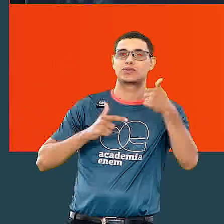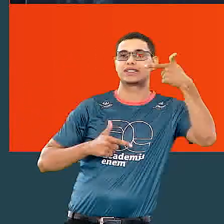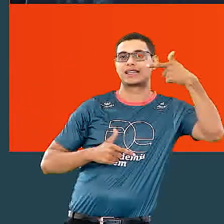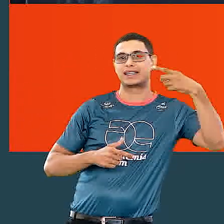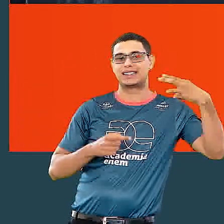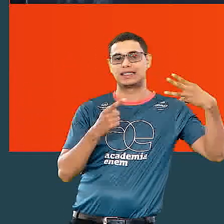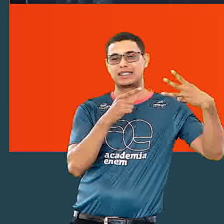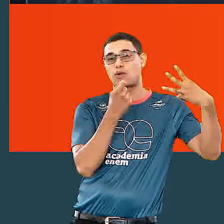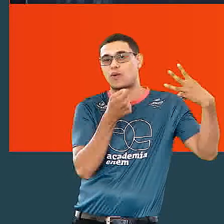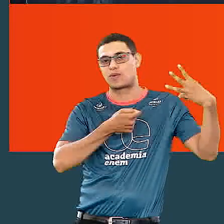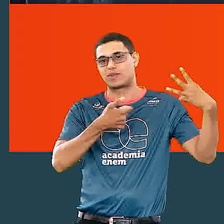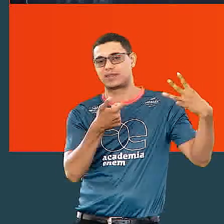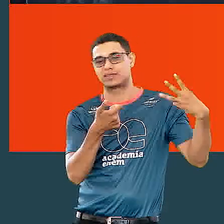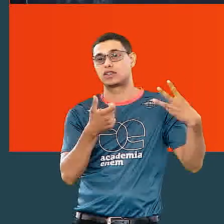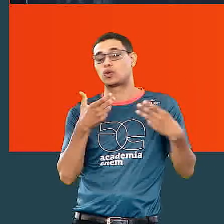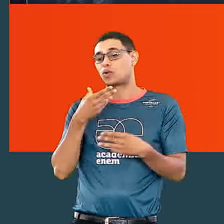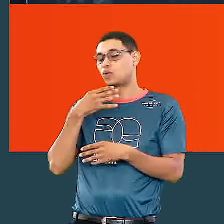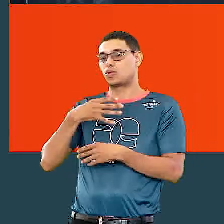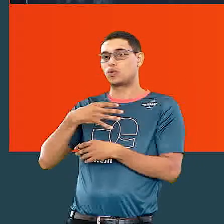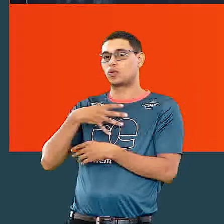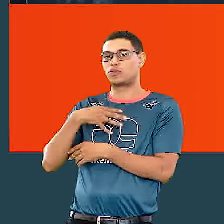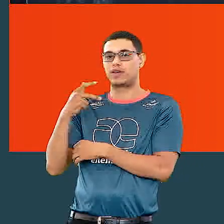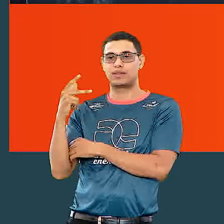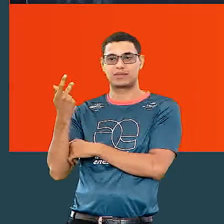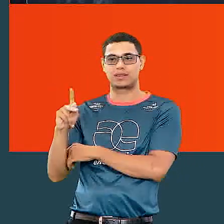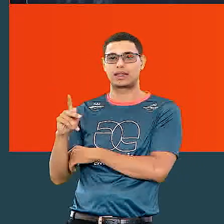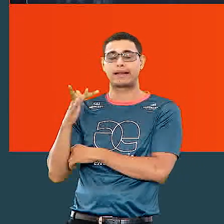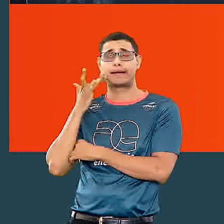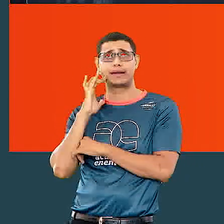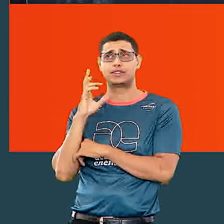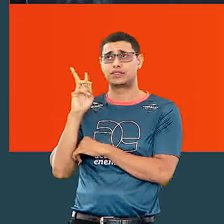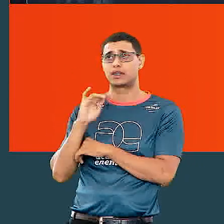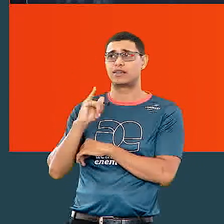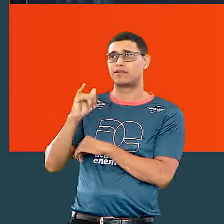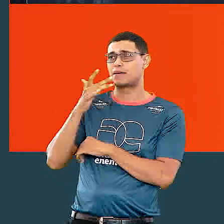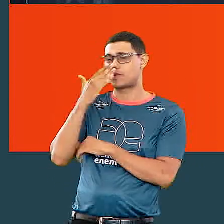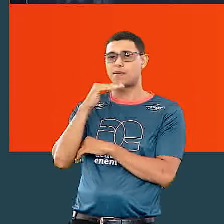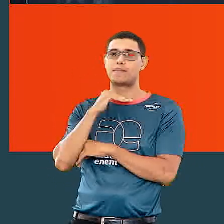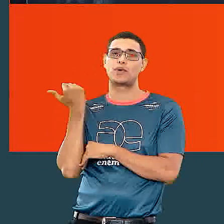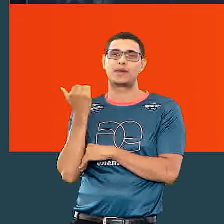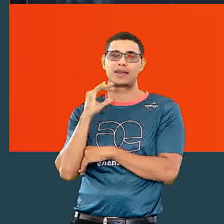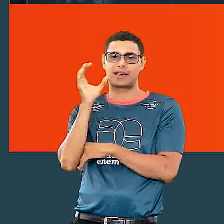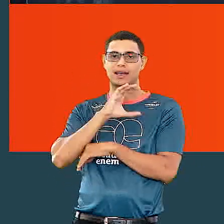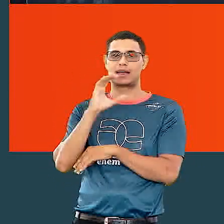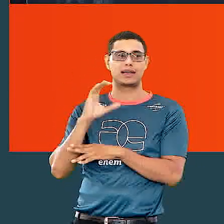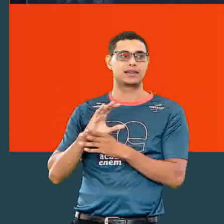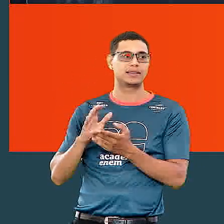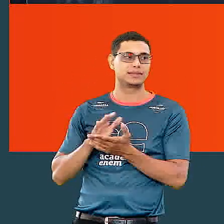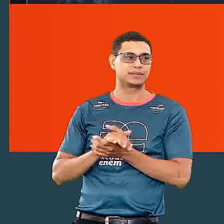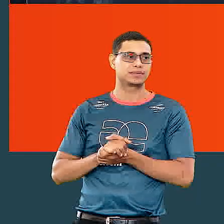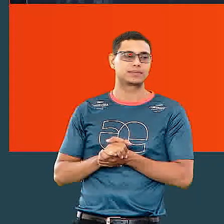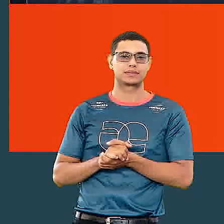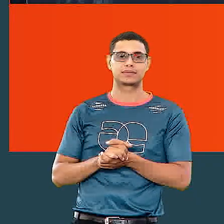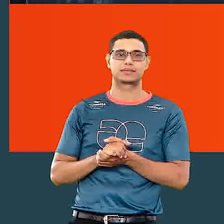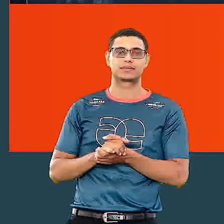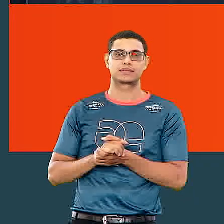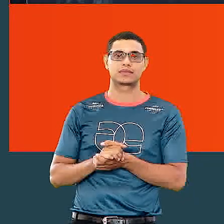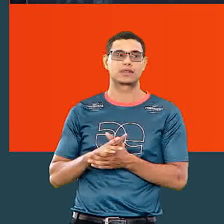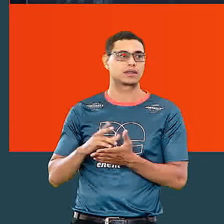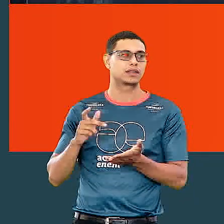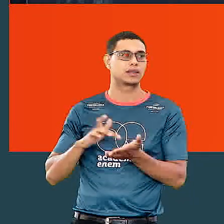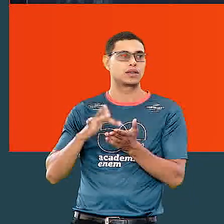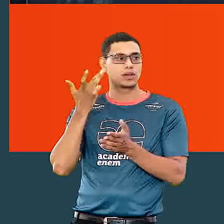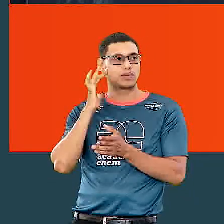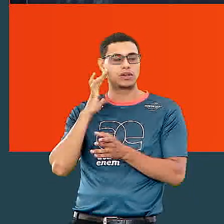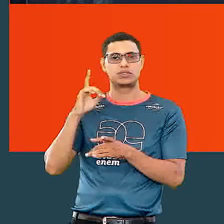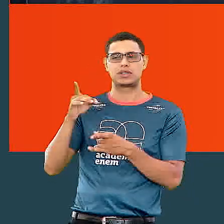O filho dela, com o dedo parecendo uma salsicha, acho que não vai chegar muito longe, não. O pobre, não que eu esteja desejando, a Maria, pelo amor de Deus. Mas o pobre não